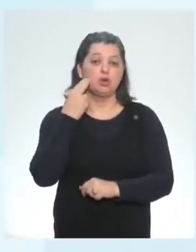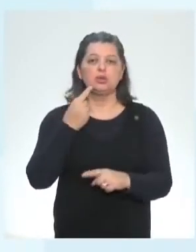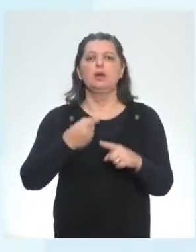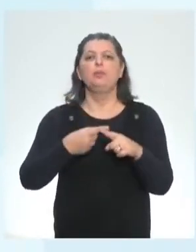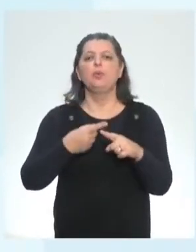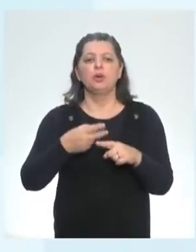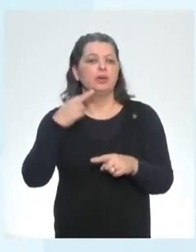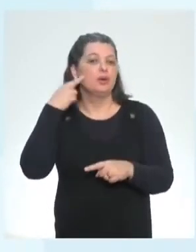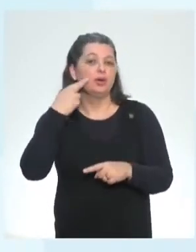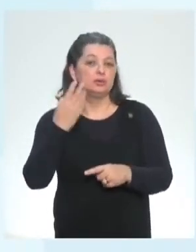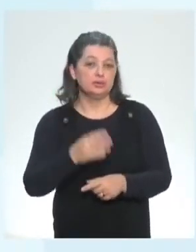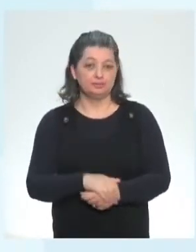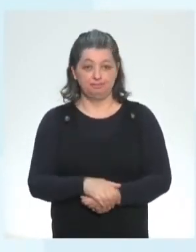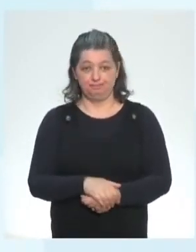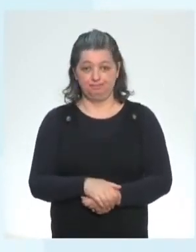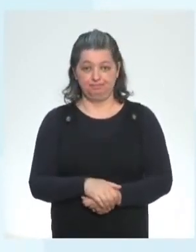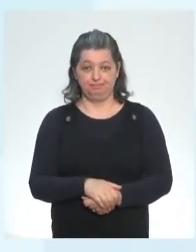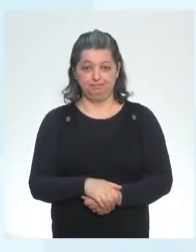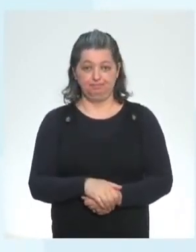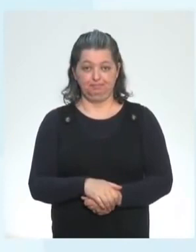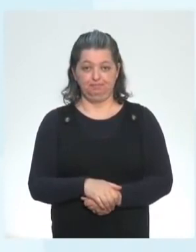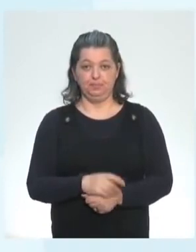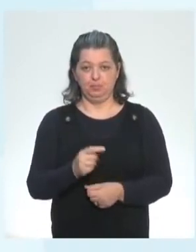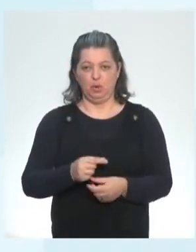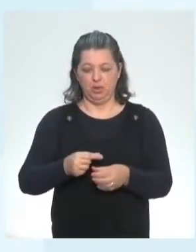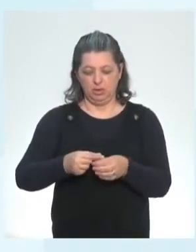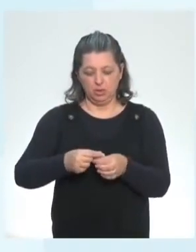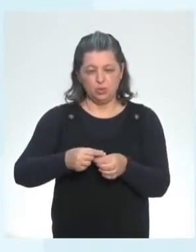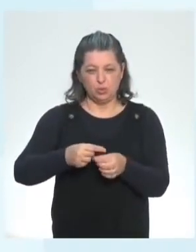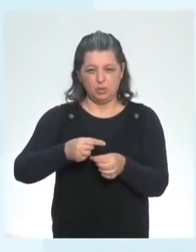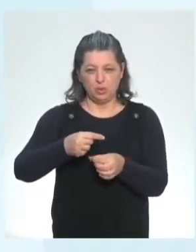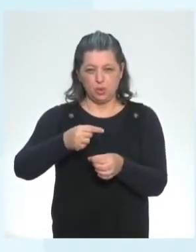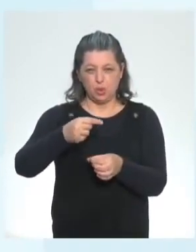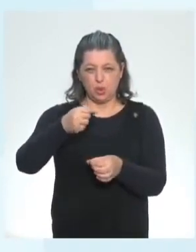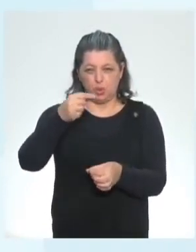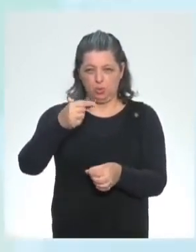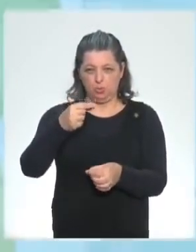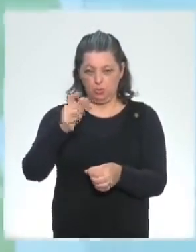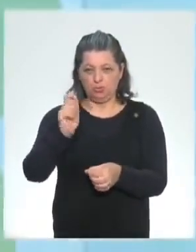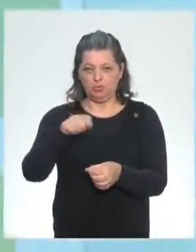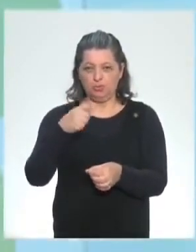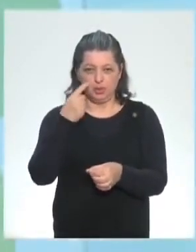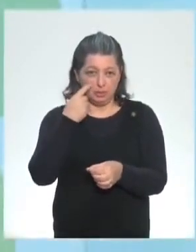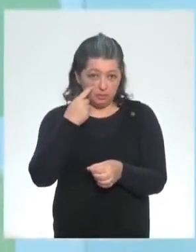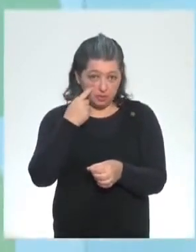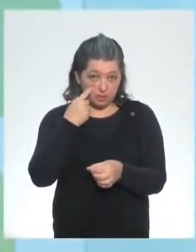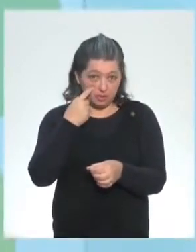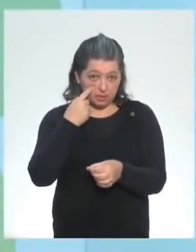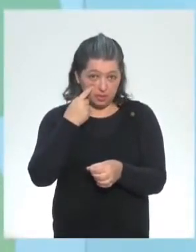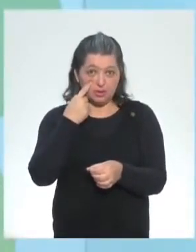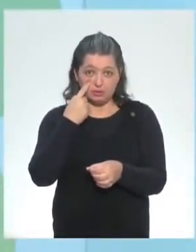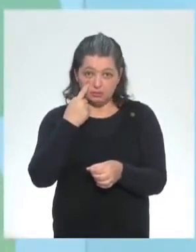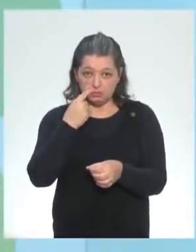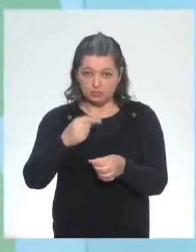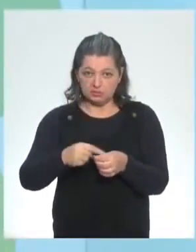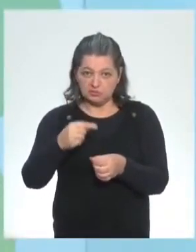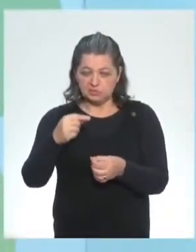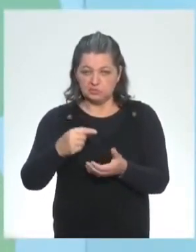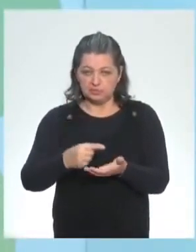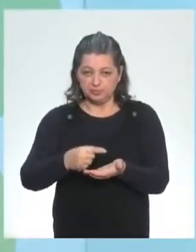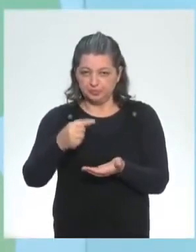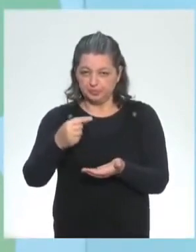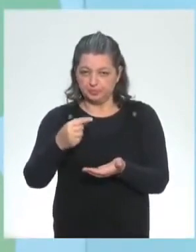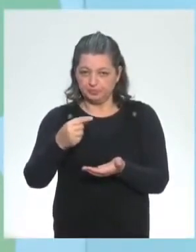ficou rosa? Aqui no tubinho dá para a gente ver que ela está rosinha. Qual dos dois? Aqui, ó, dá para ver que ela